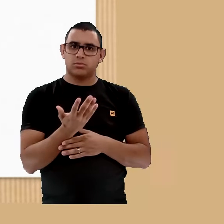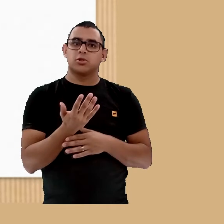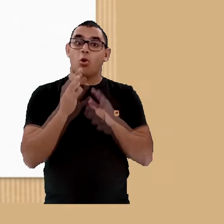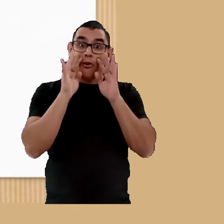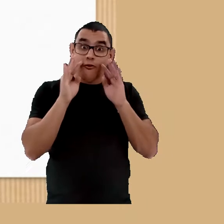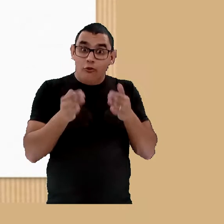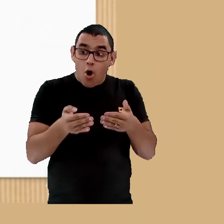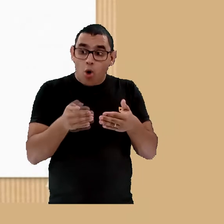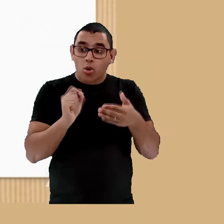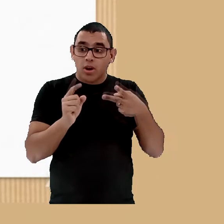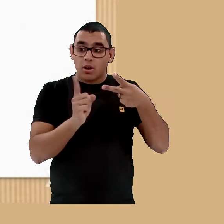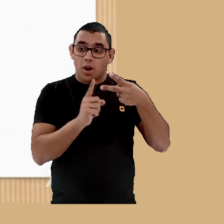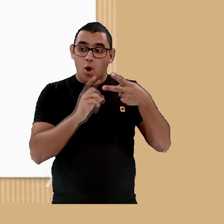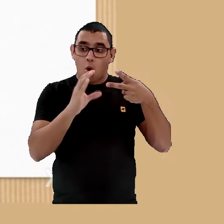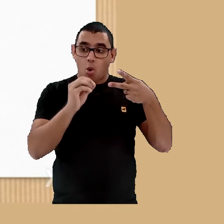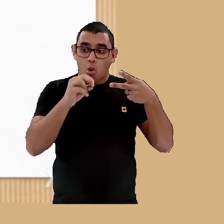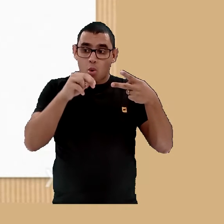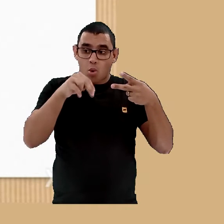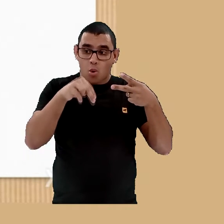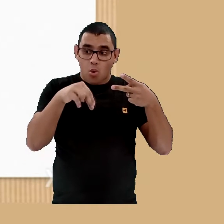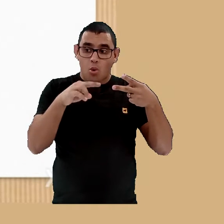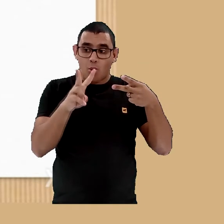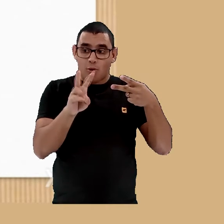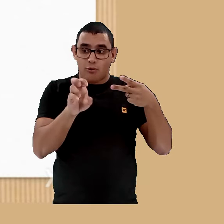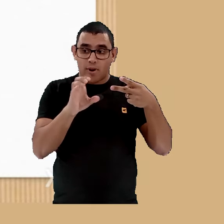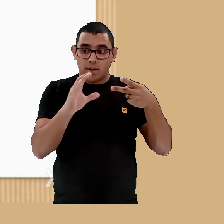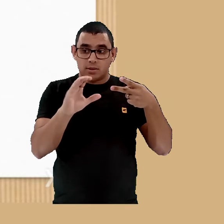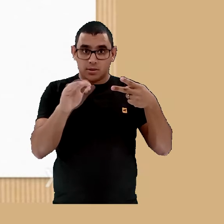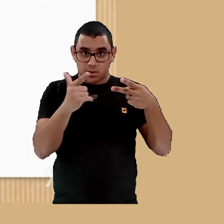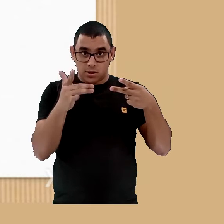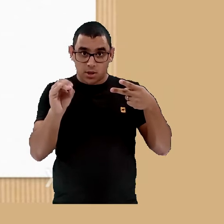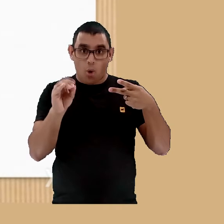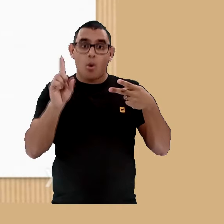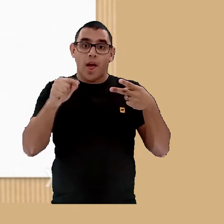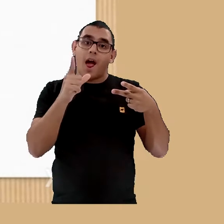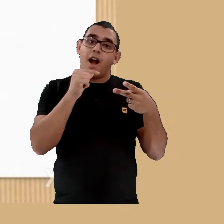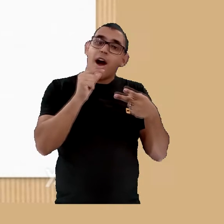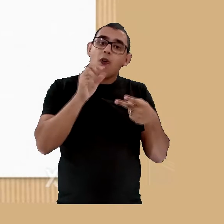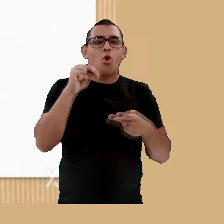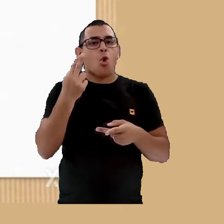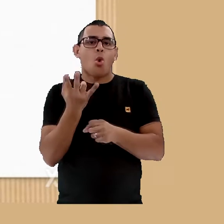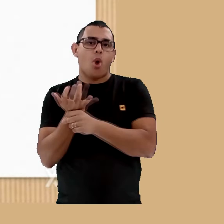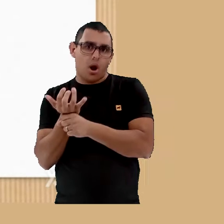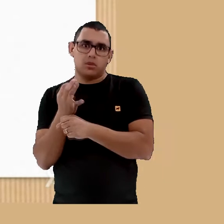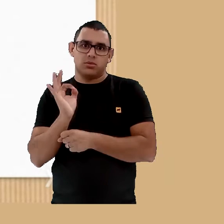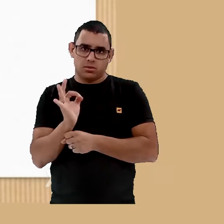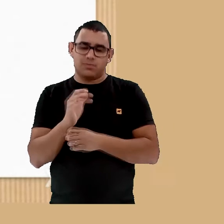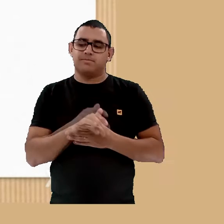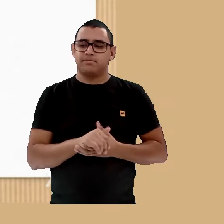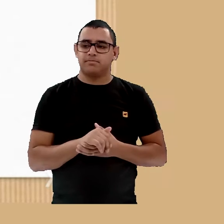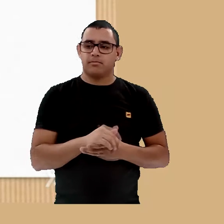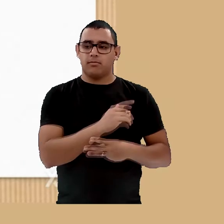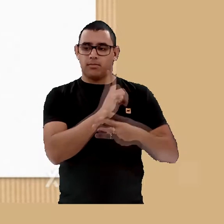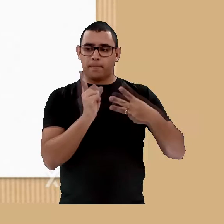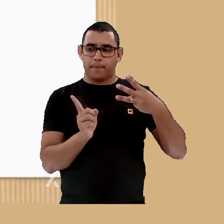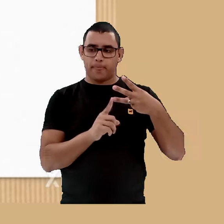ou gasosas. E na irradiação, ela vai estar associada a ondas eletromagnéticas,